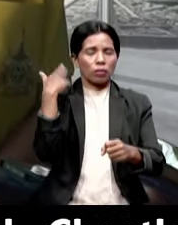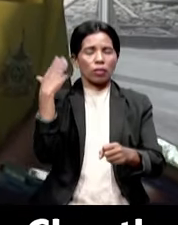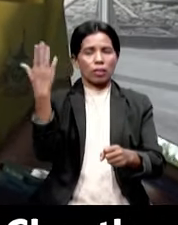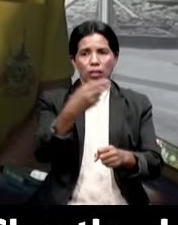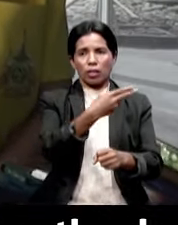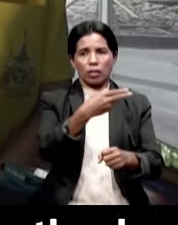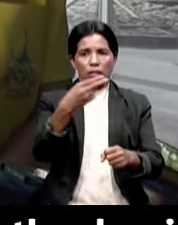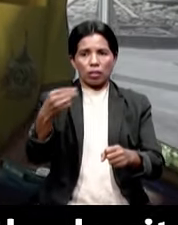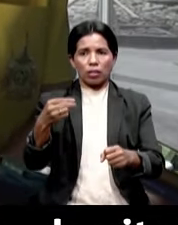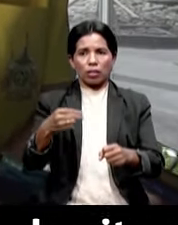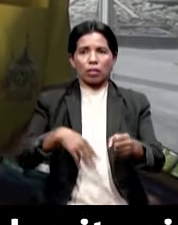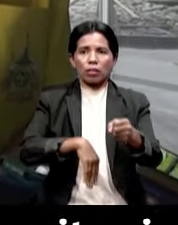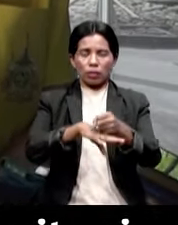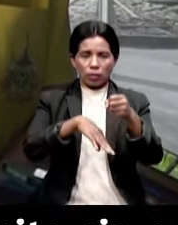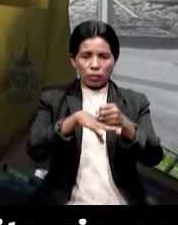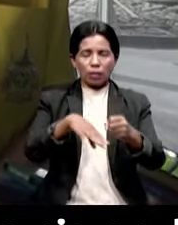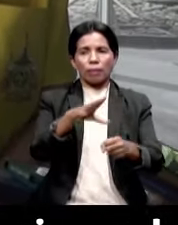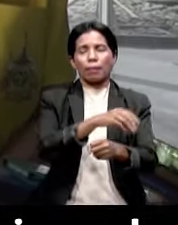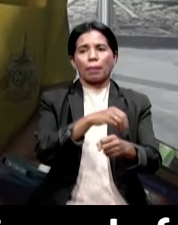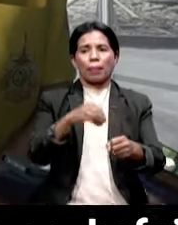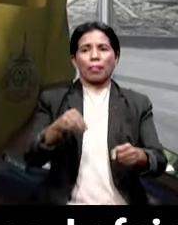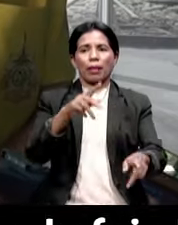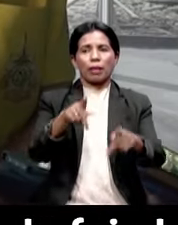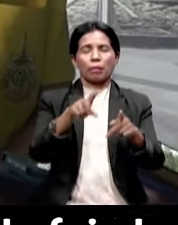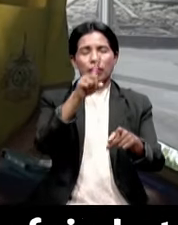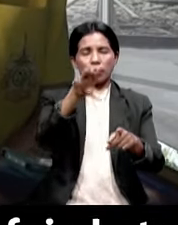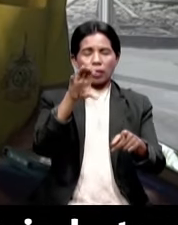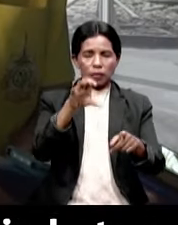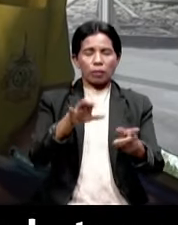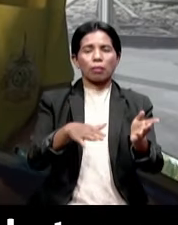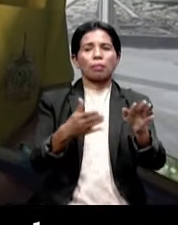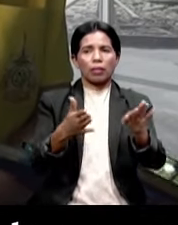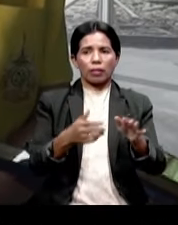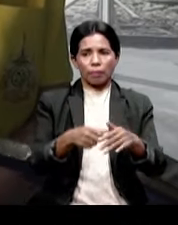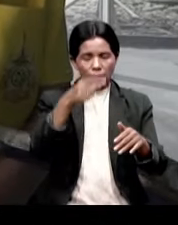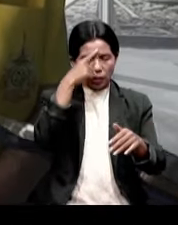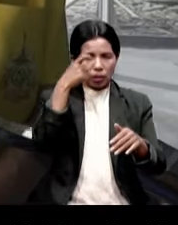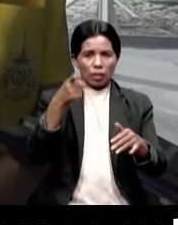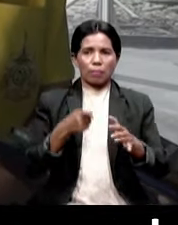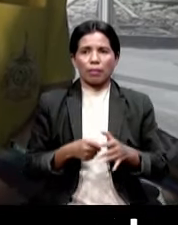Indonésia, e o futebol, é mato de resíduo, mate. Também,